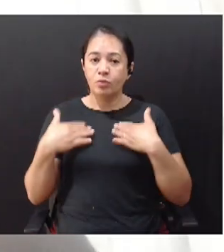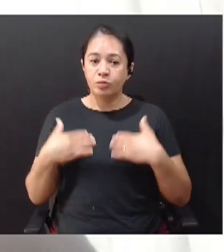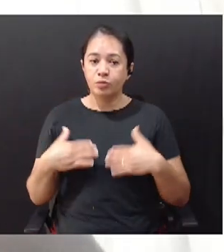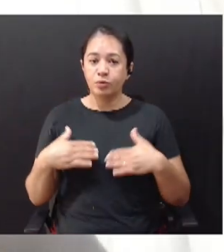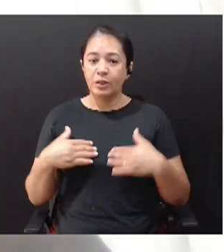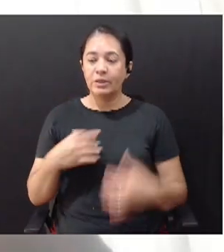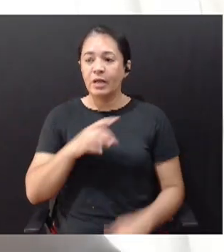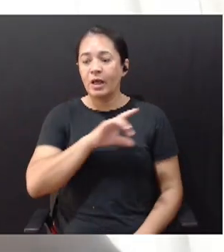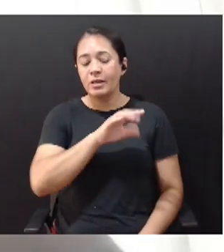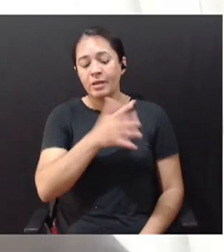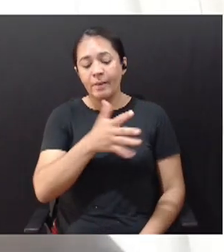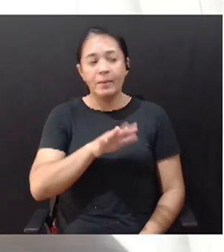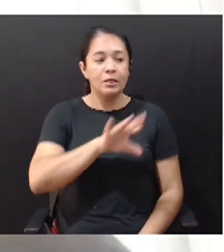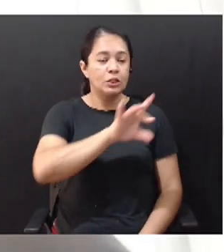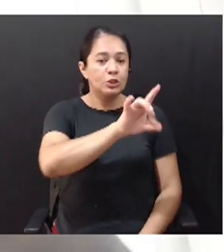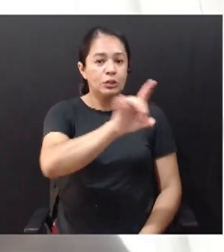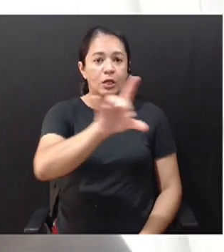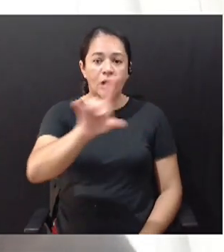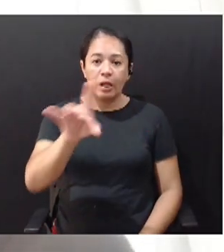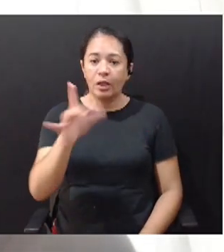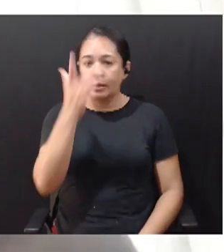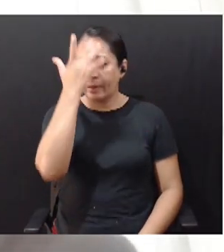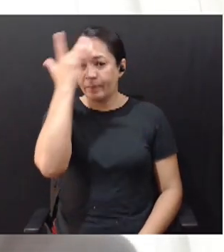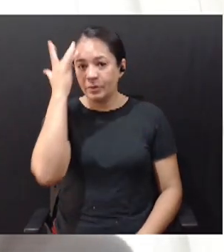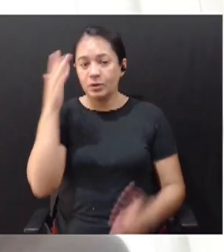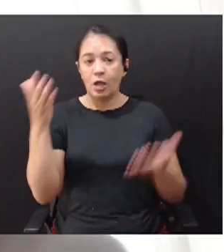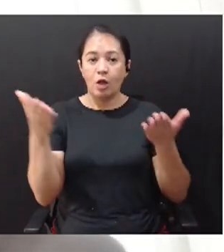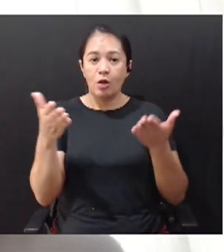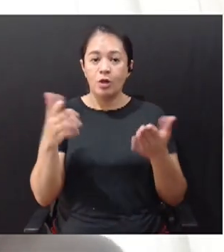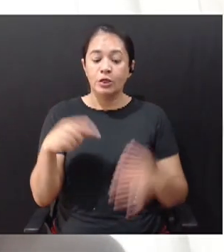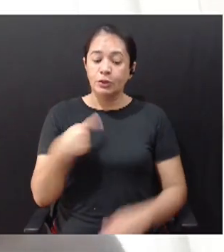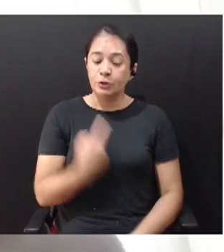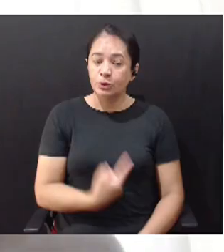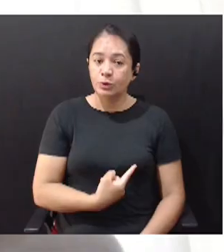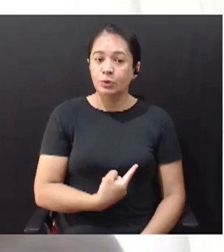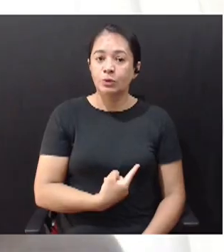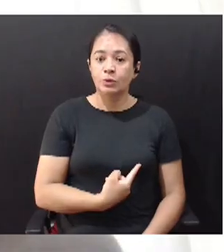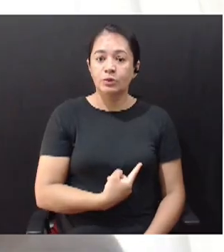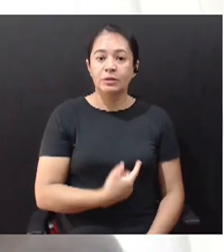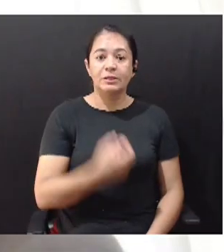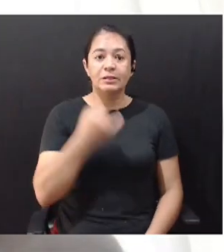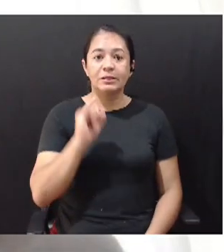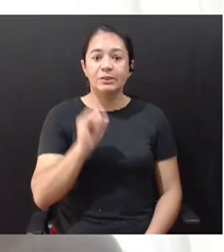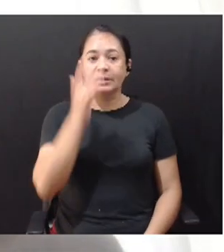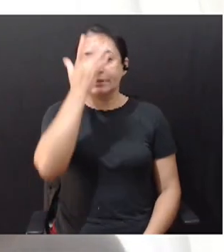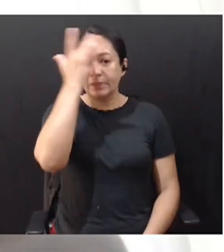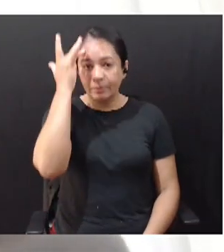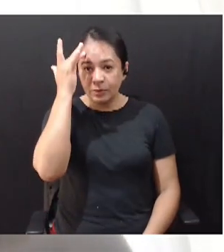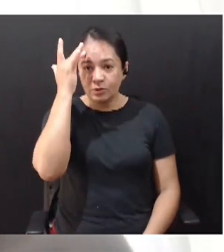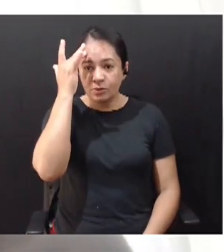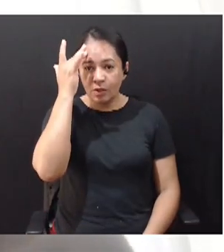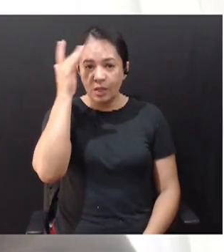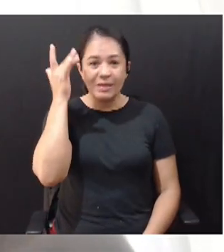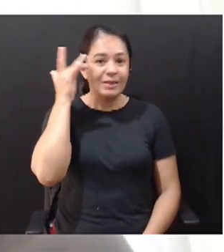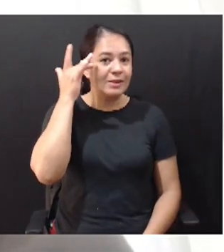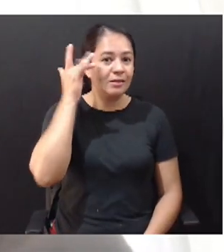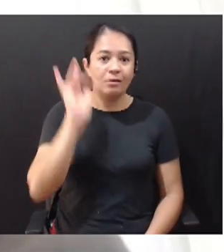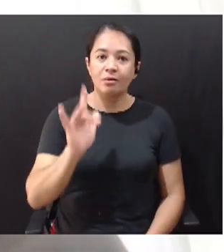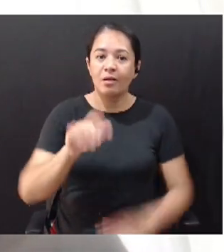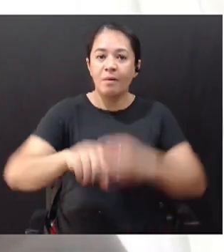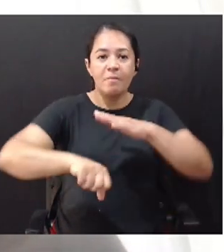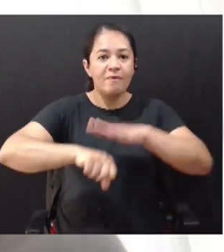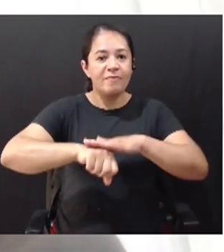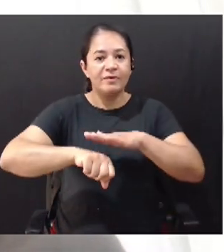individualizado, né? Agora, cabe a nós, se a pessoa não souber fazer isso sozinho, cabe